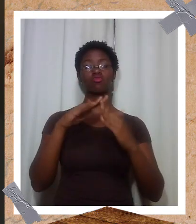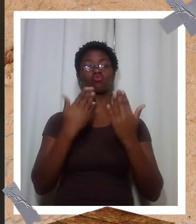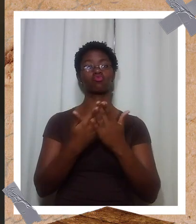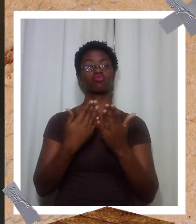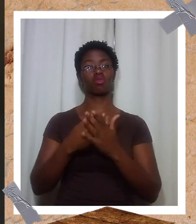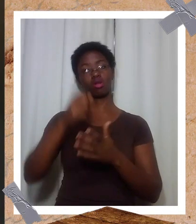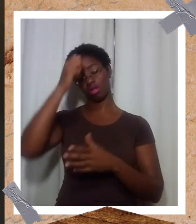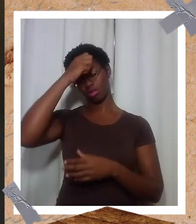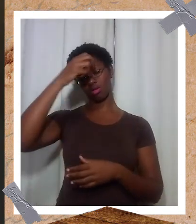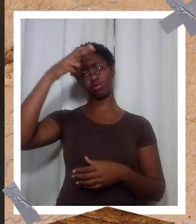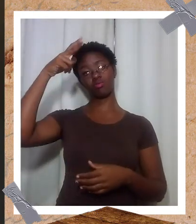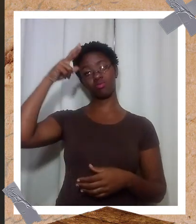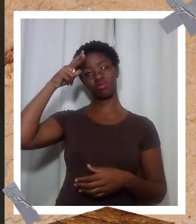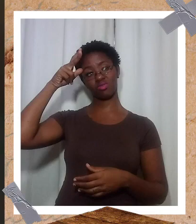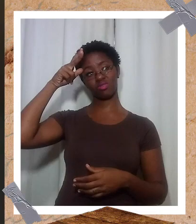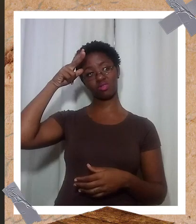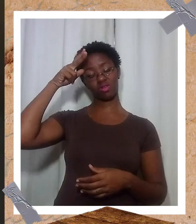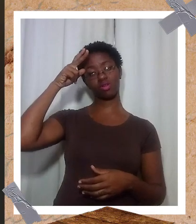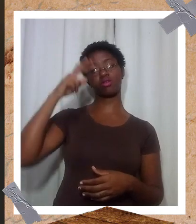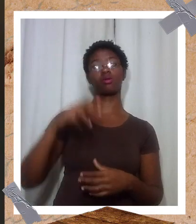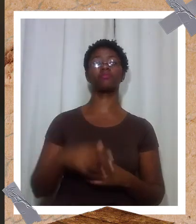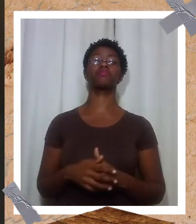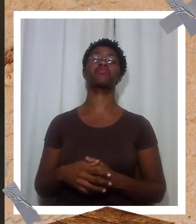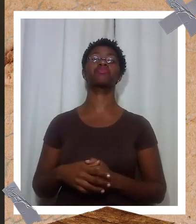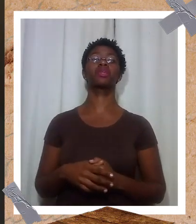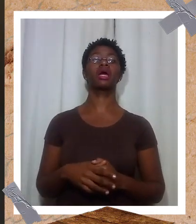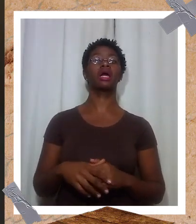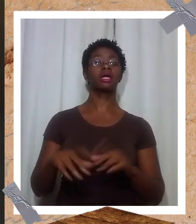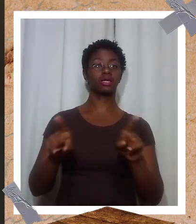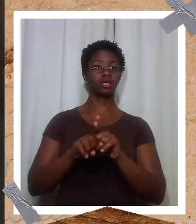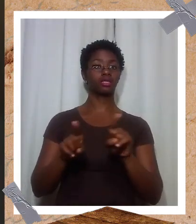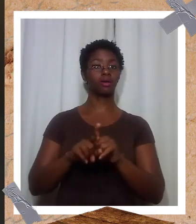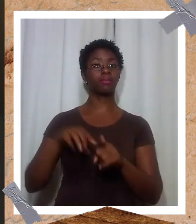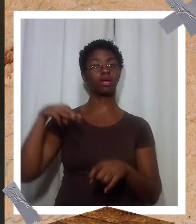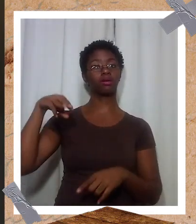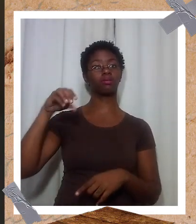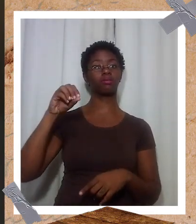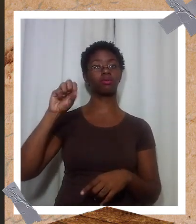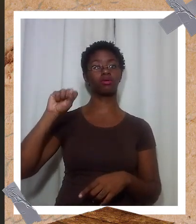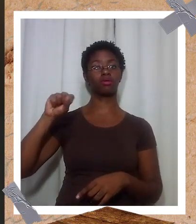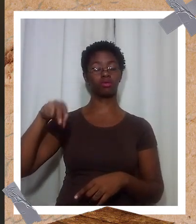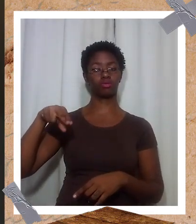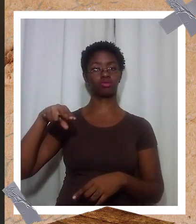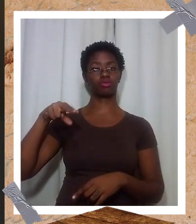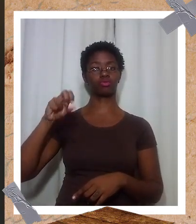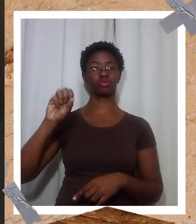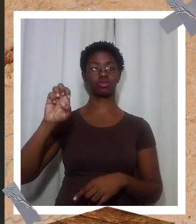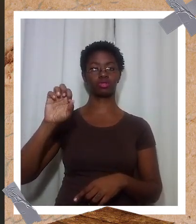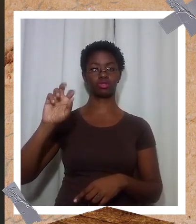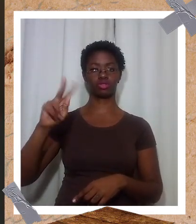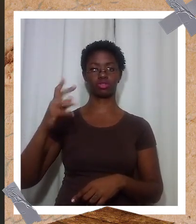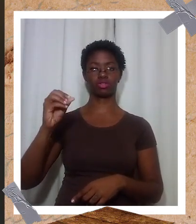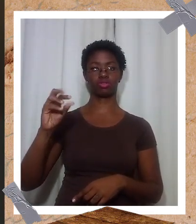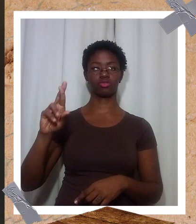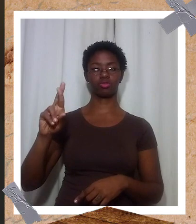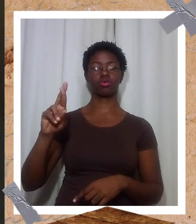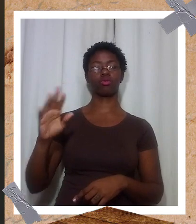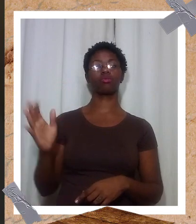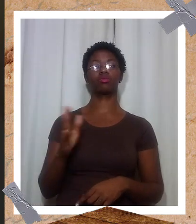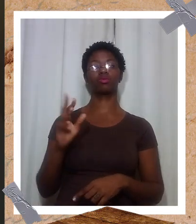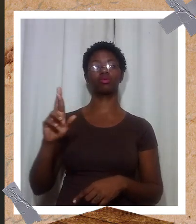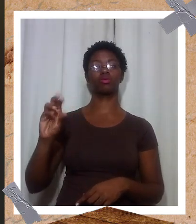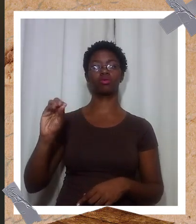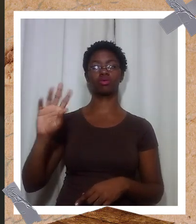Municipal Leonor Cole Pereira e também a Escola Municipal Monsenhor Rocha. E tive professores incríveis, né, sobretudo